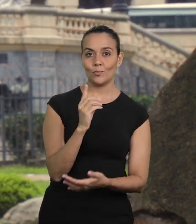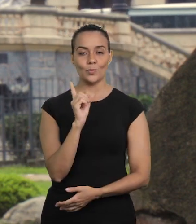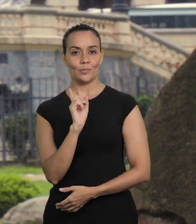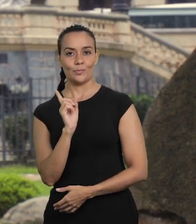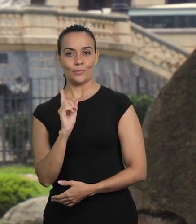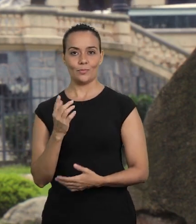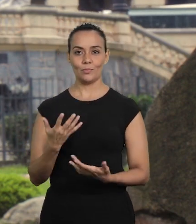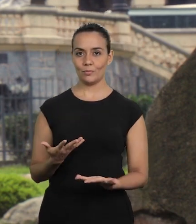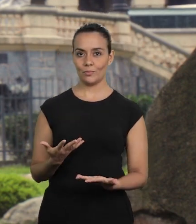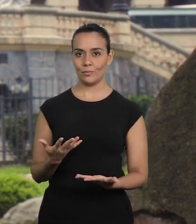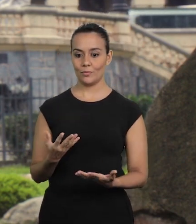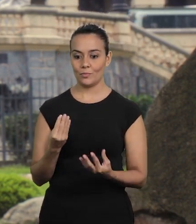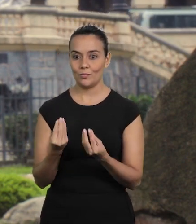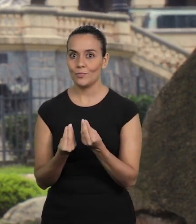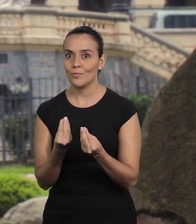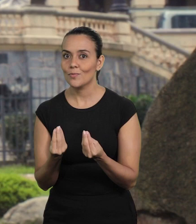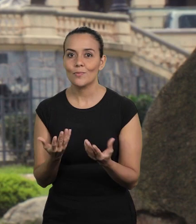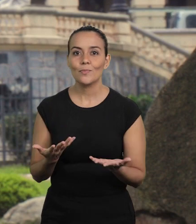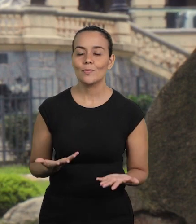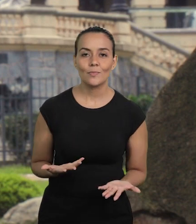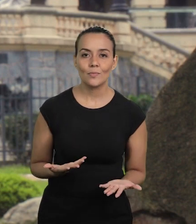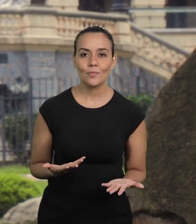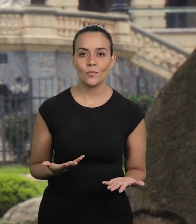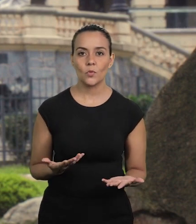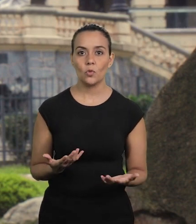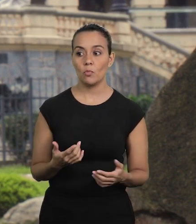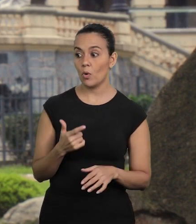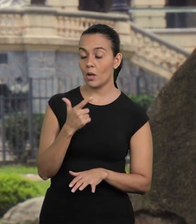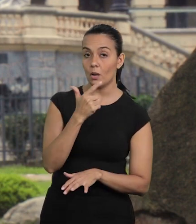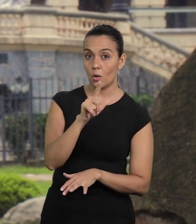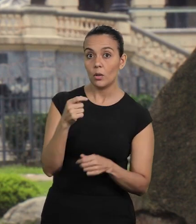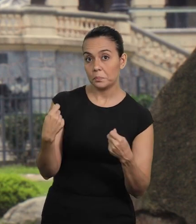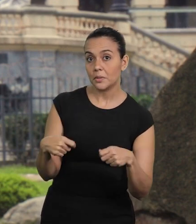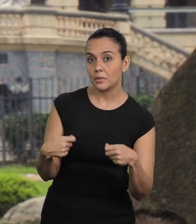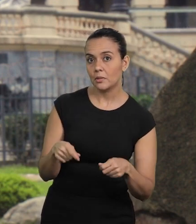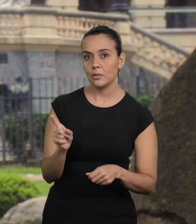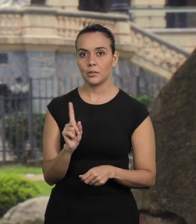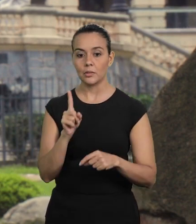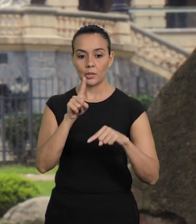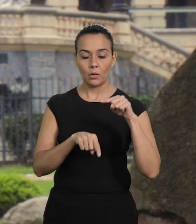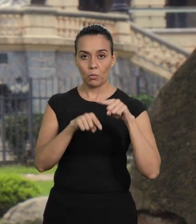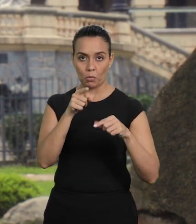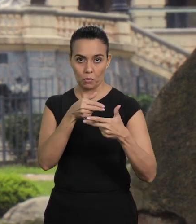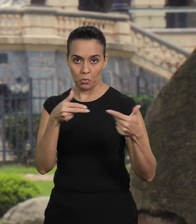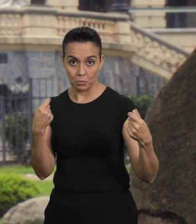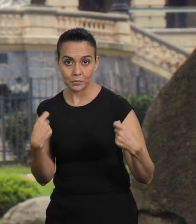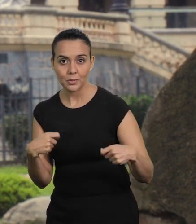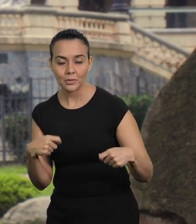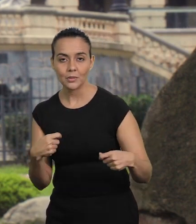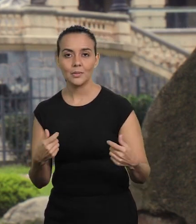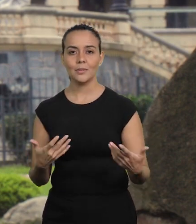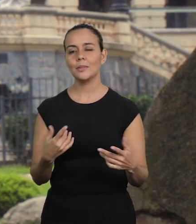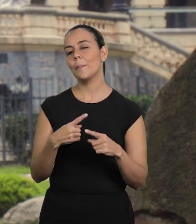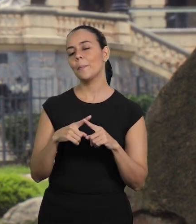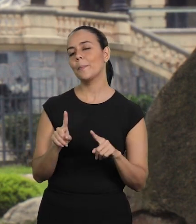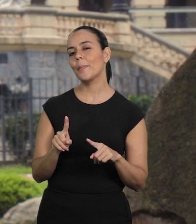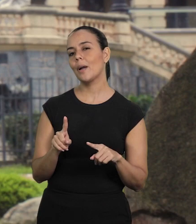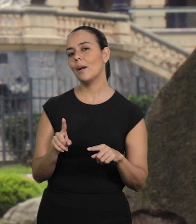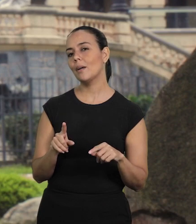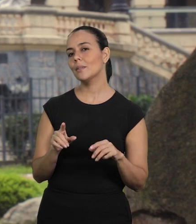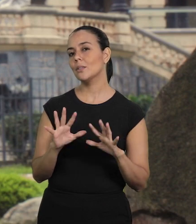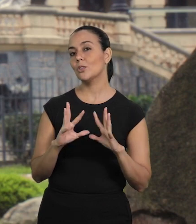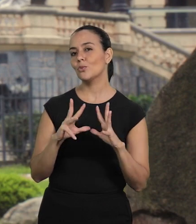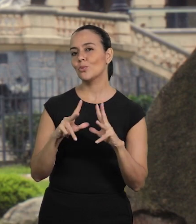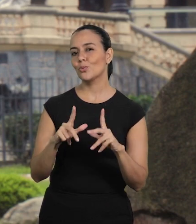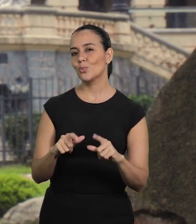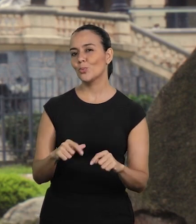quem está comprando, né? Quem está adquirindo alguma coisa, algum serviço, algum objeto. Mas mais do que isso, a gente é cercado de